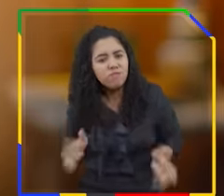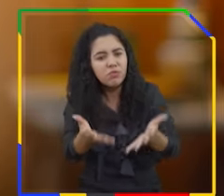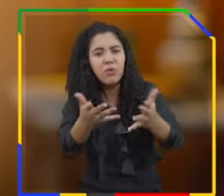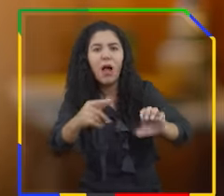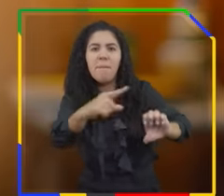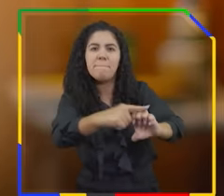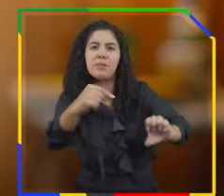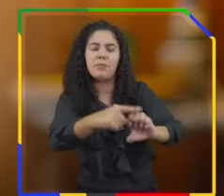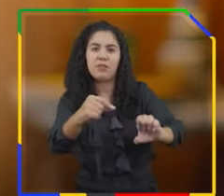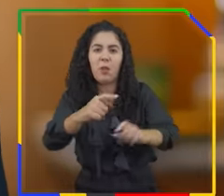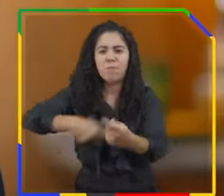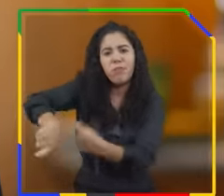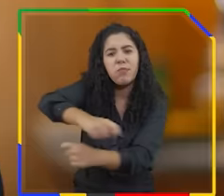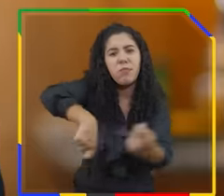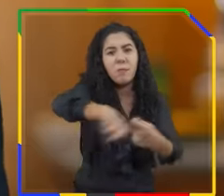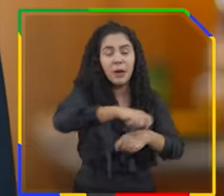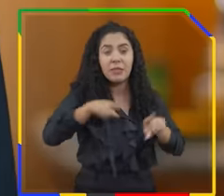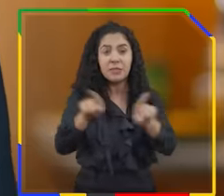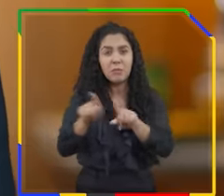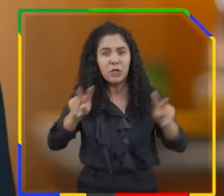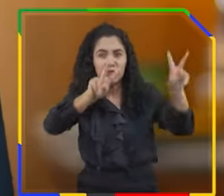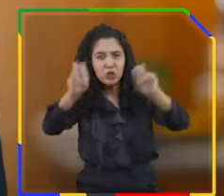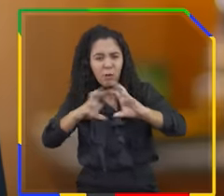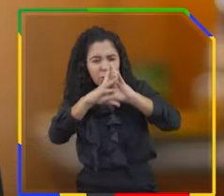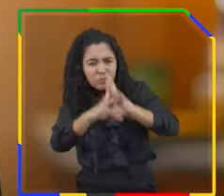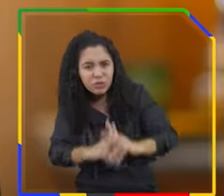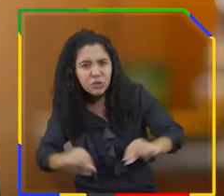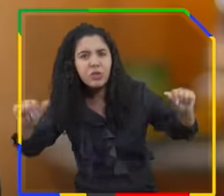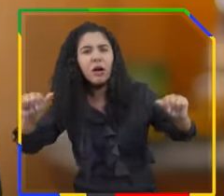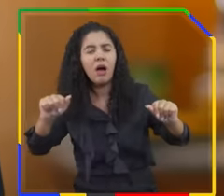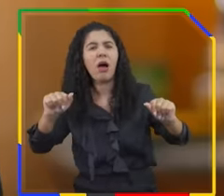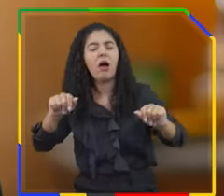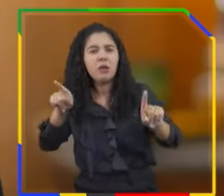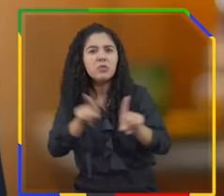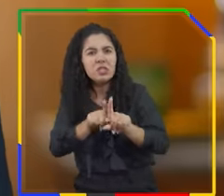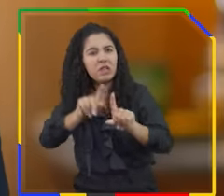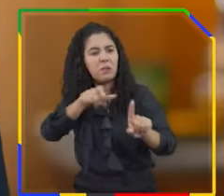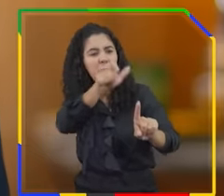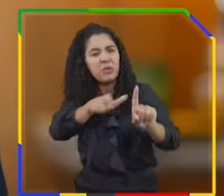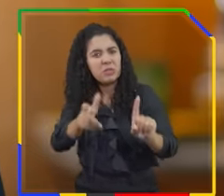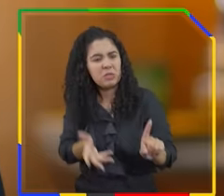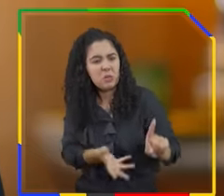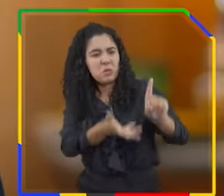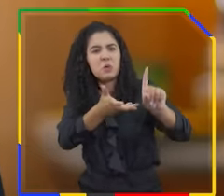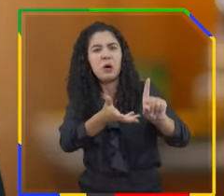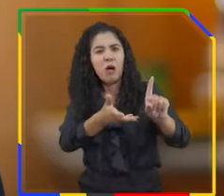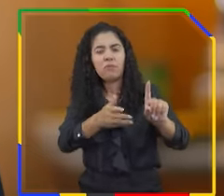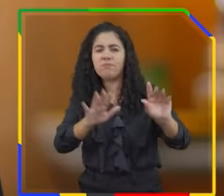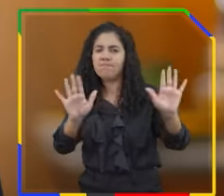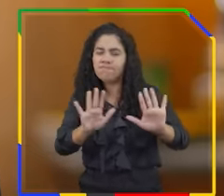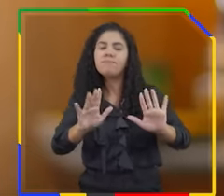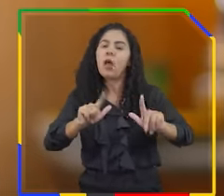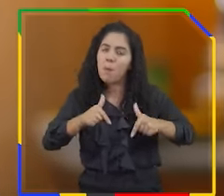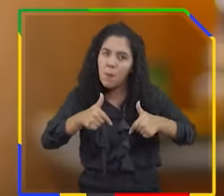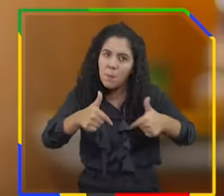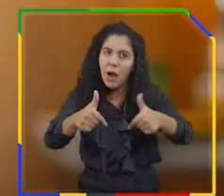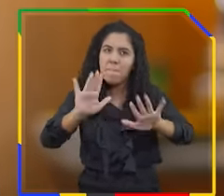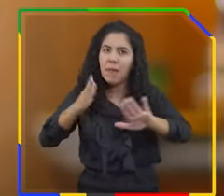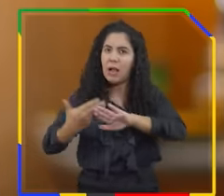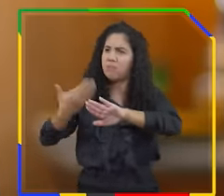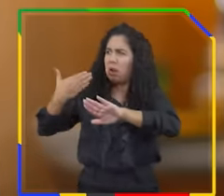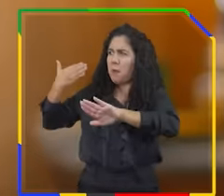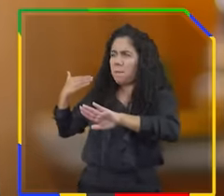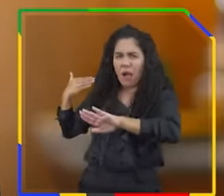quer empreender. O combate a privilégios e sonegação nos permitiu melhorar as contas públicas. Se no